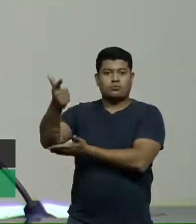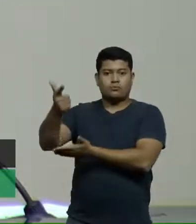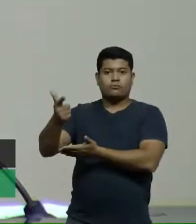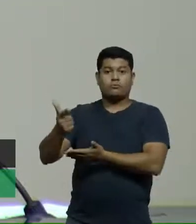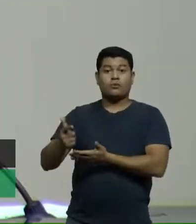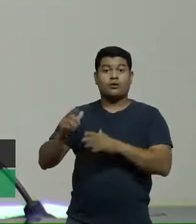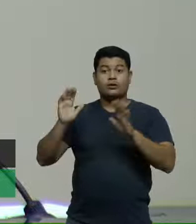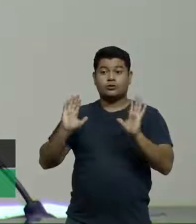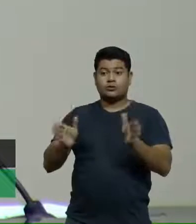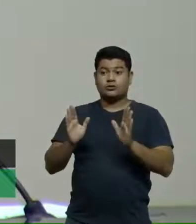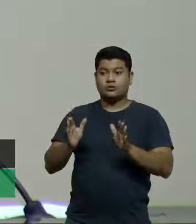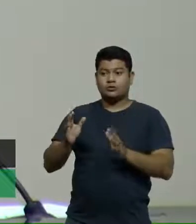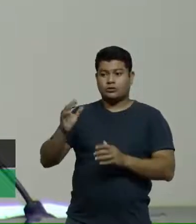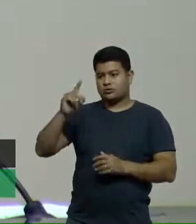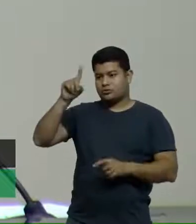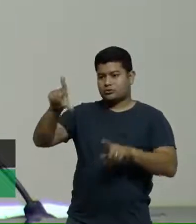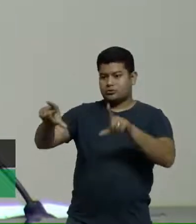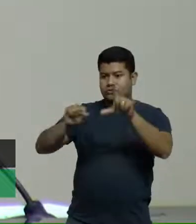já